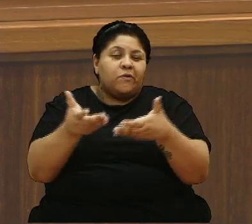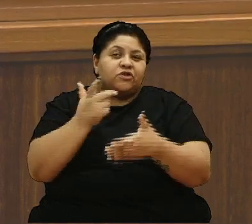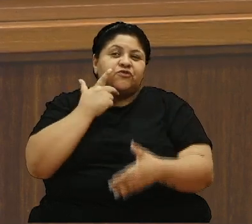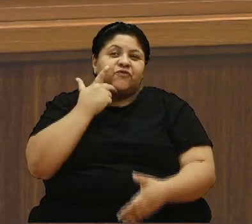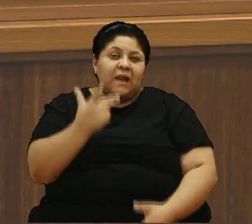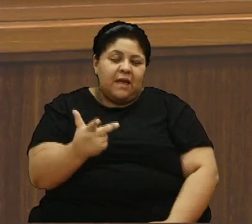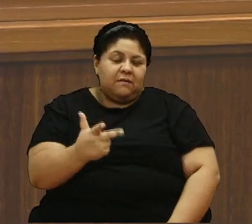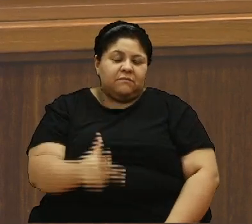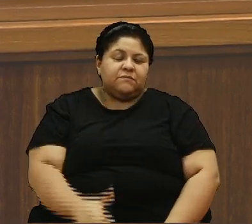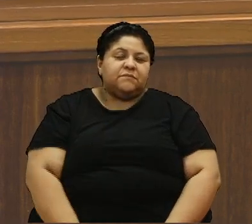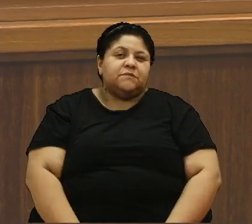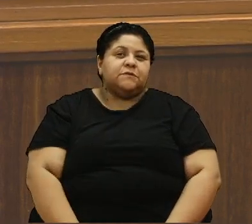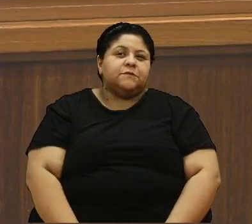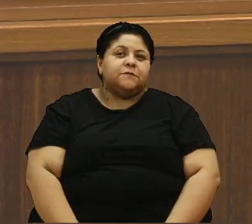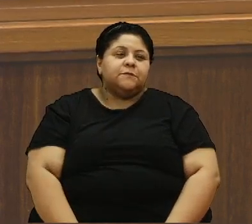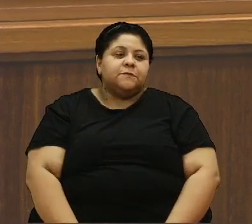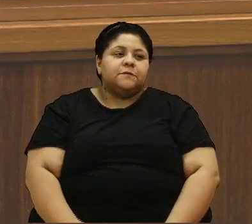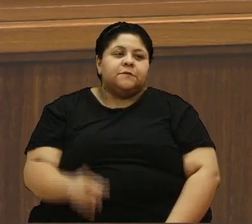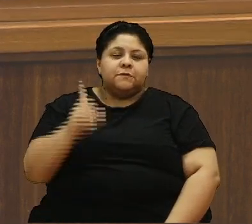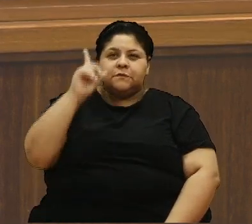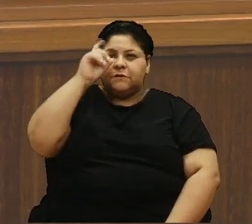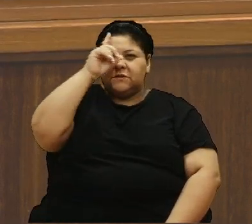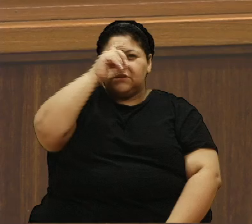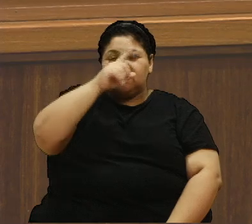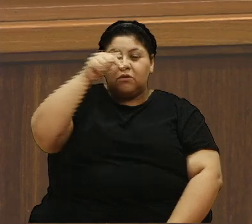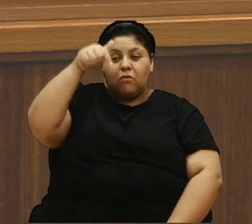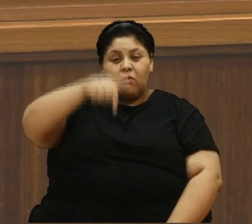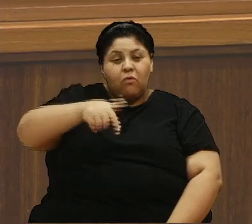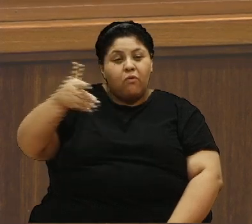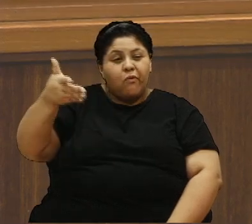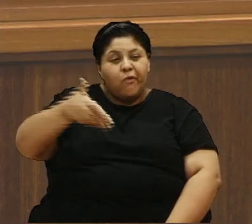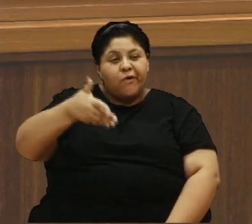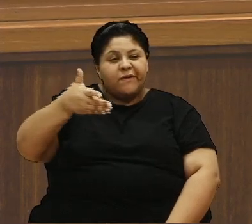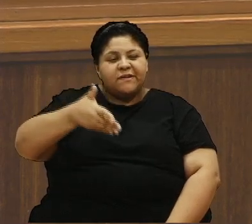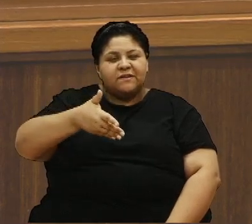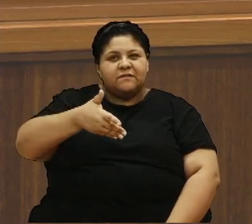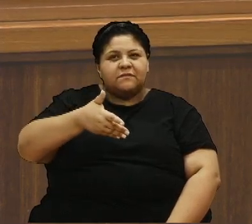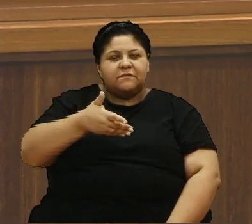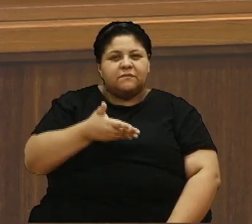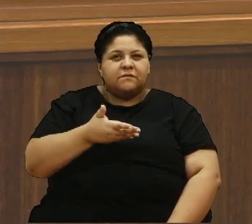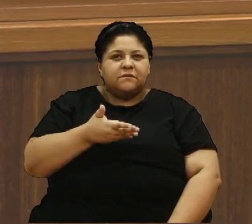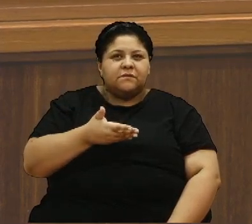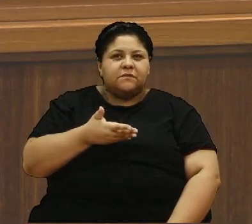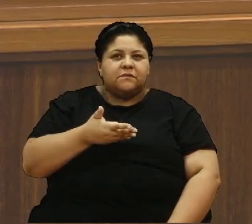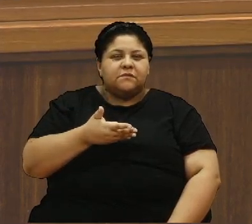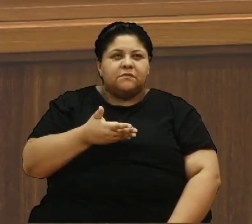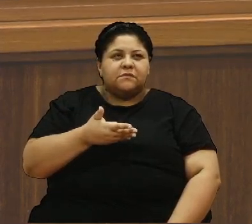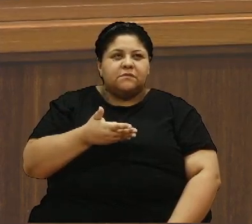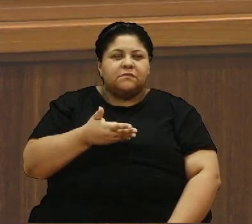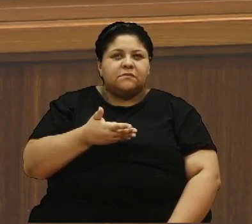aqui uma dificuldade que nós estamos tendo,